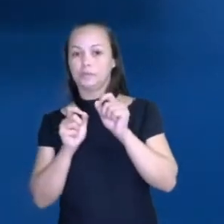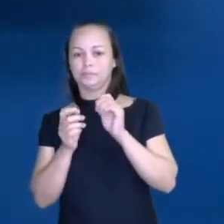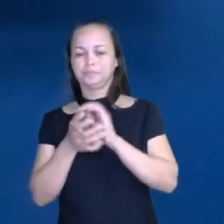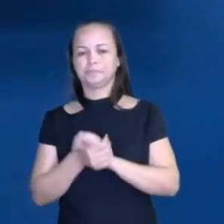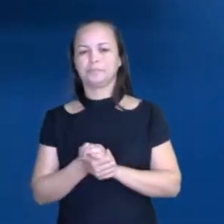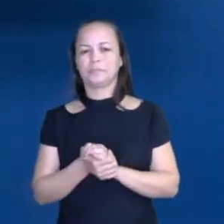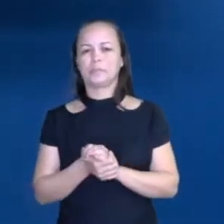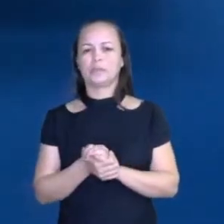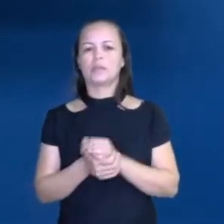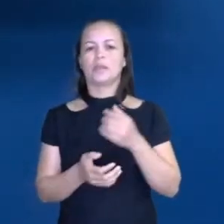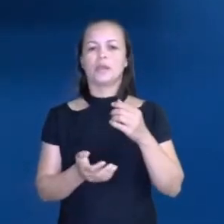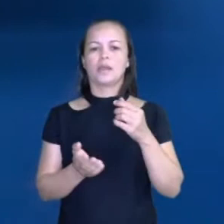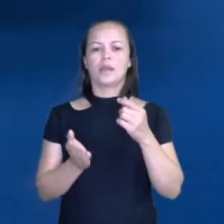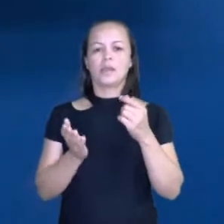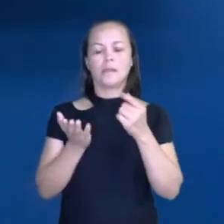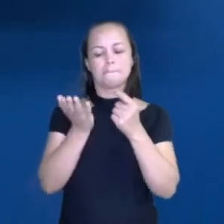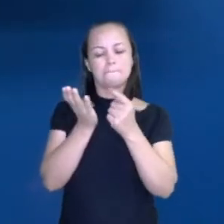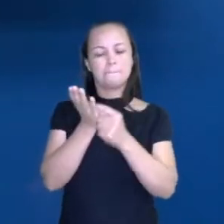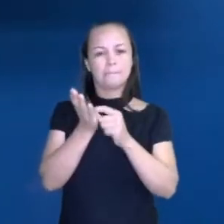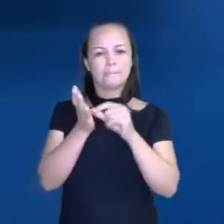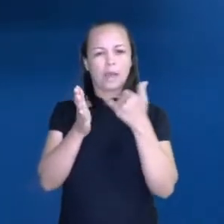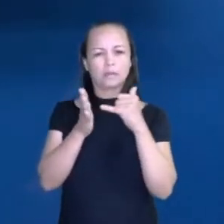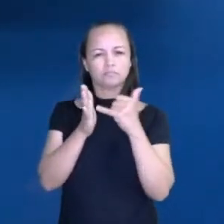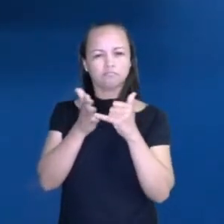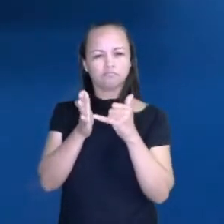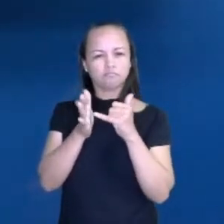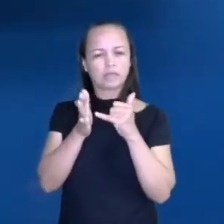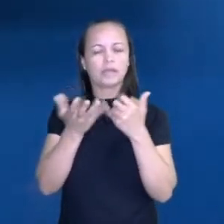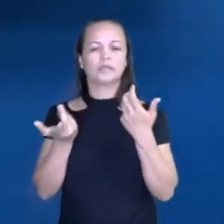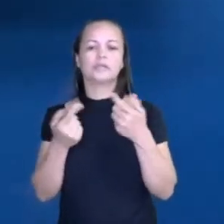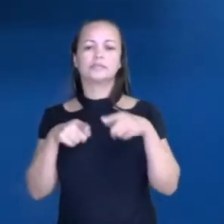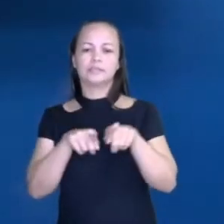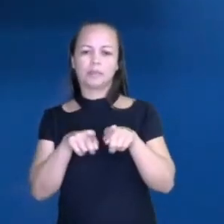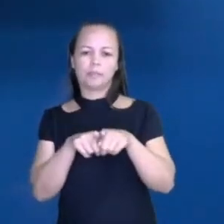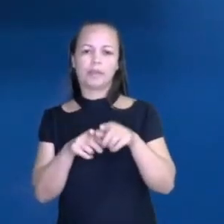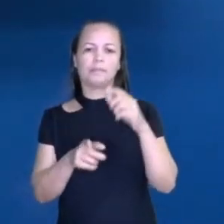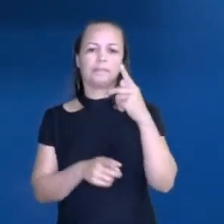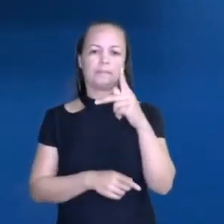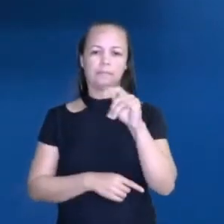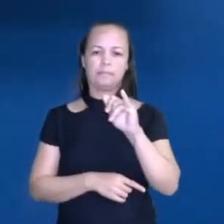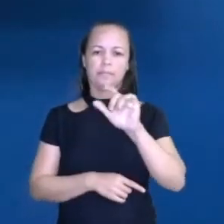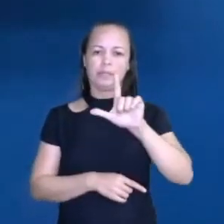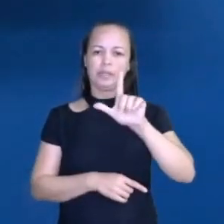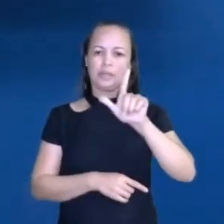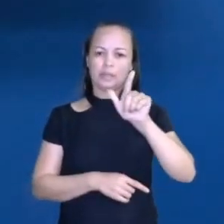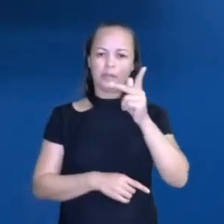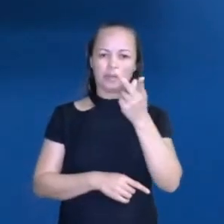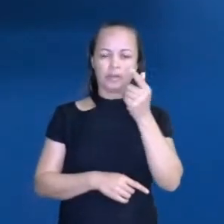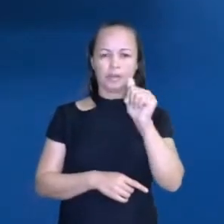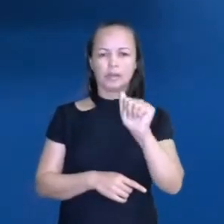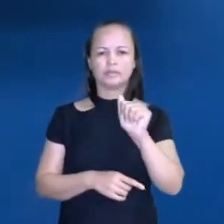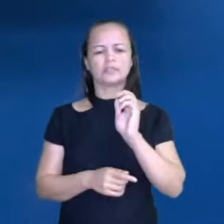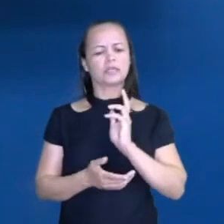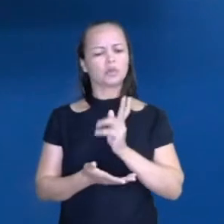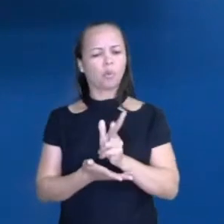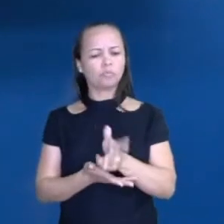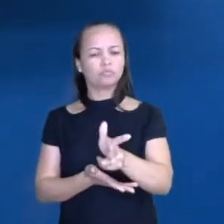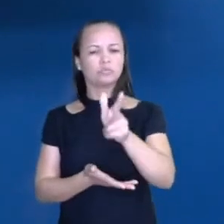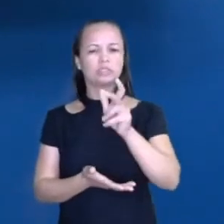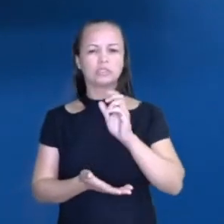que baterias pilhas é um exemplo de corrente contínua porque curtindo numa